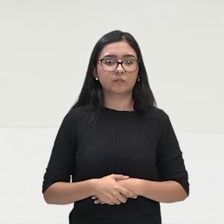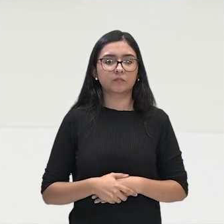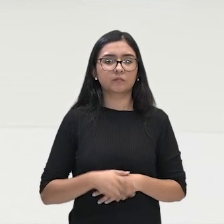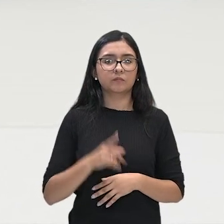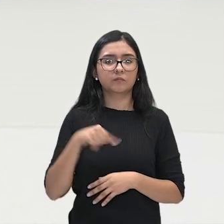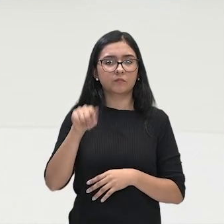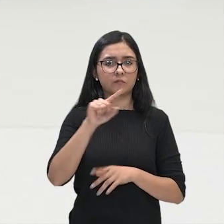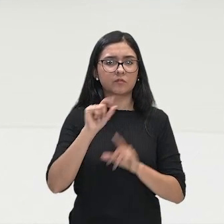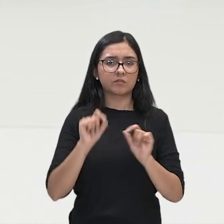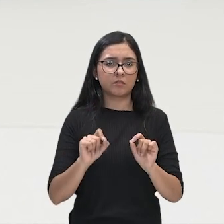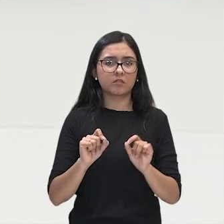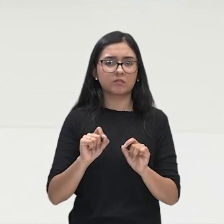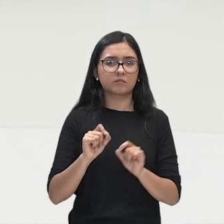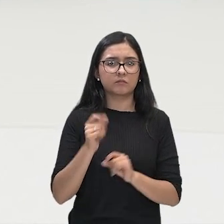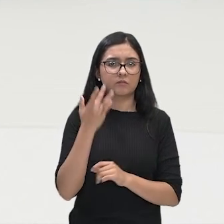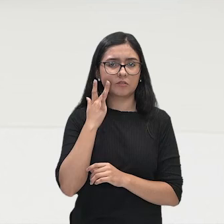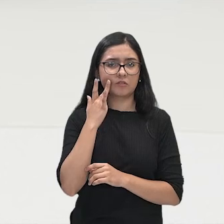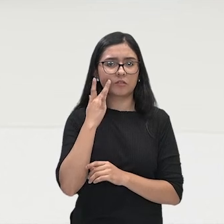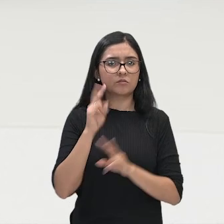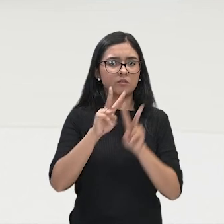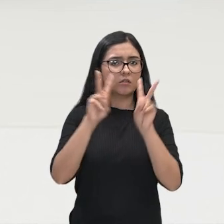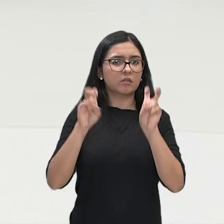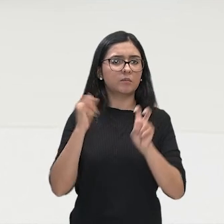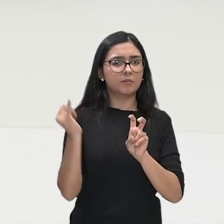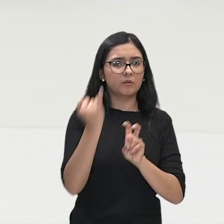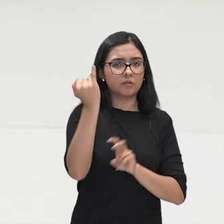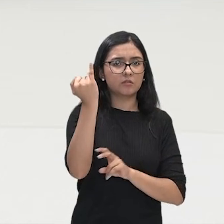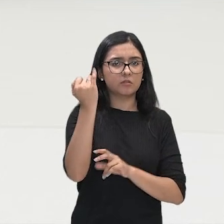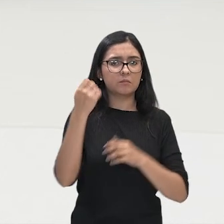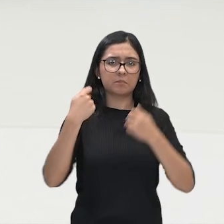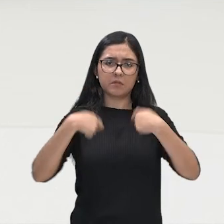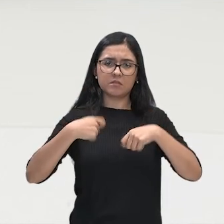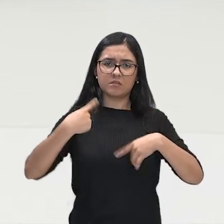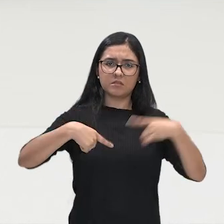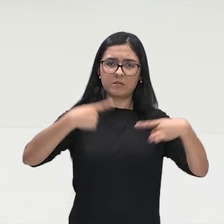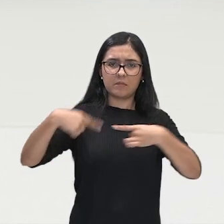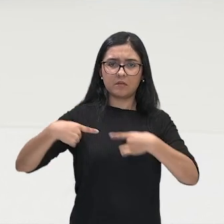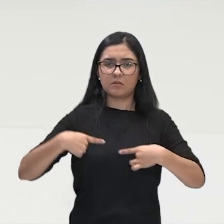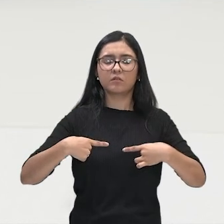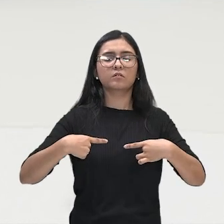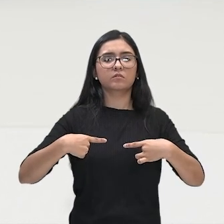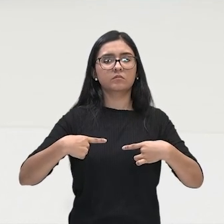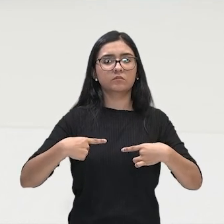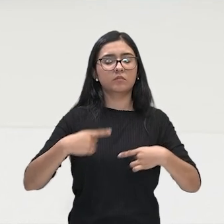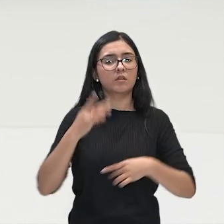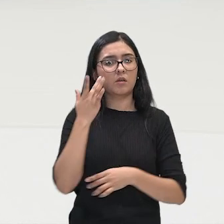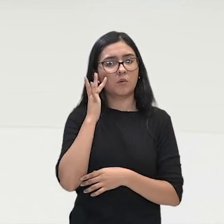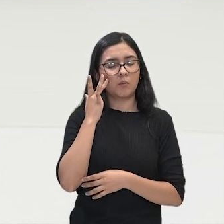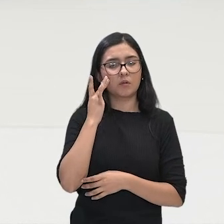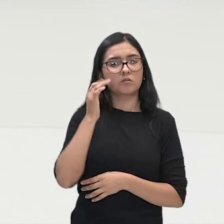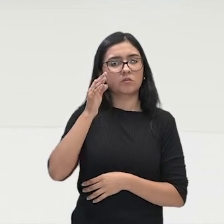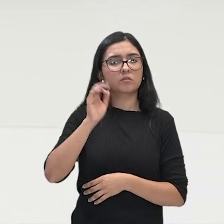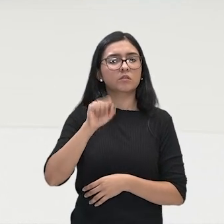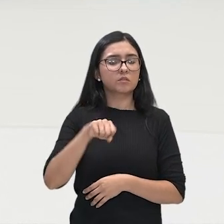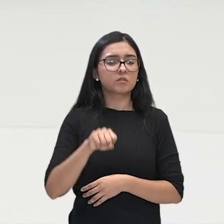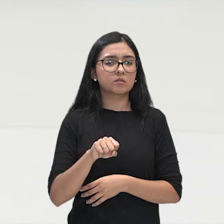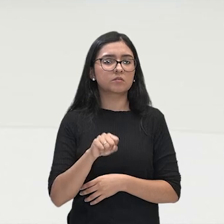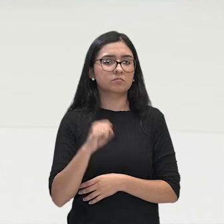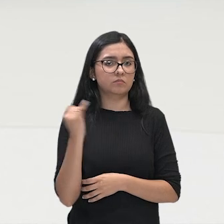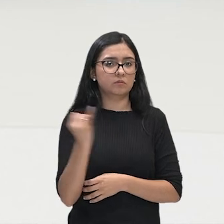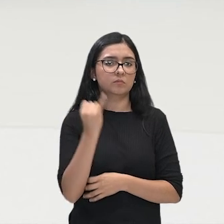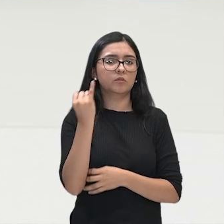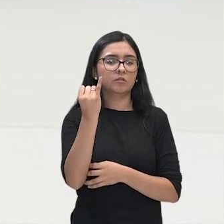acham relevante esse assunto? Ele precisa ser debatido? Eu acho um assunto